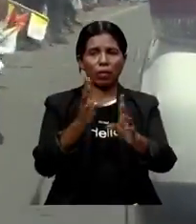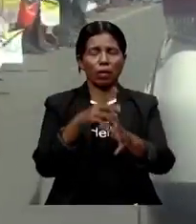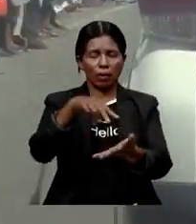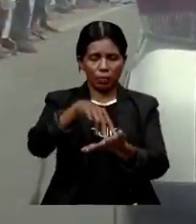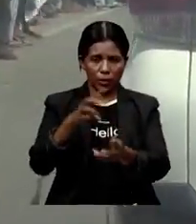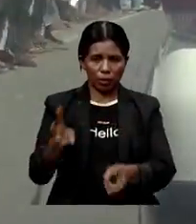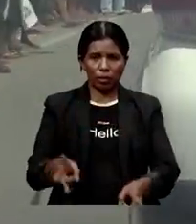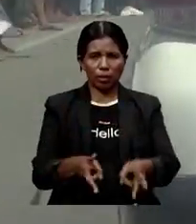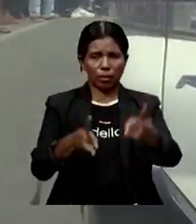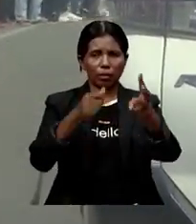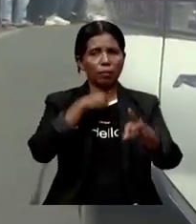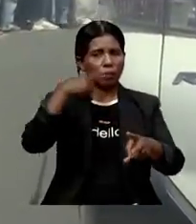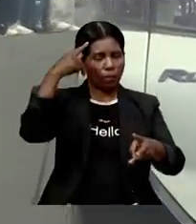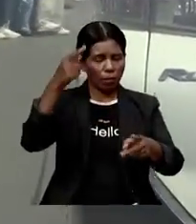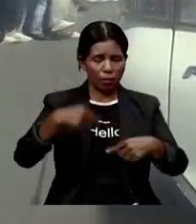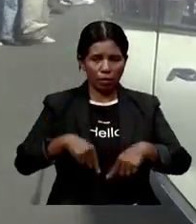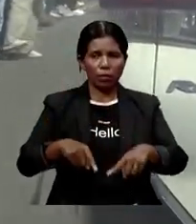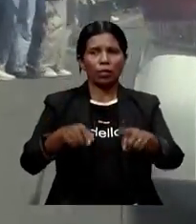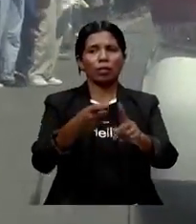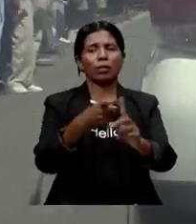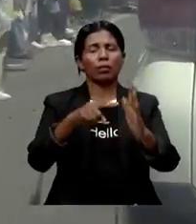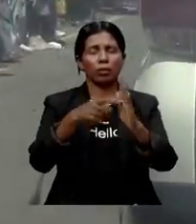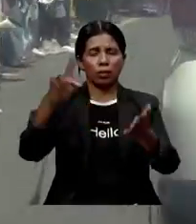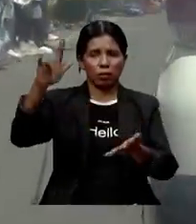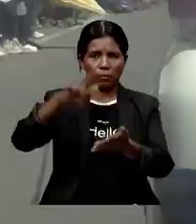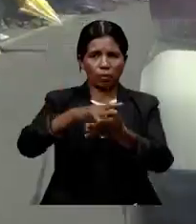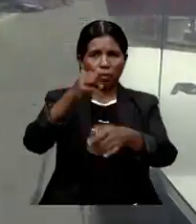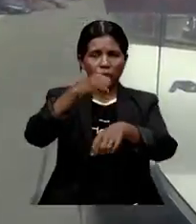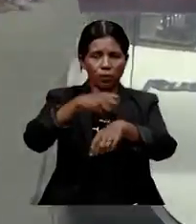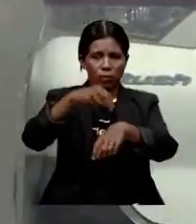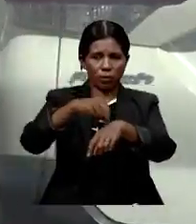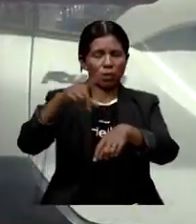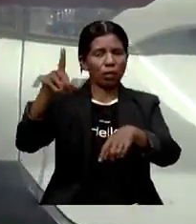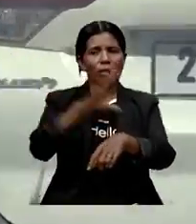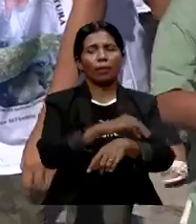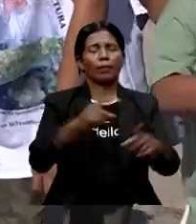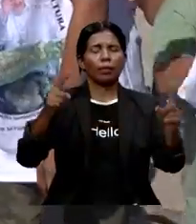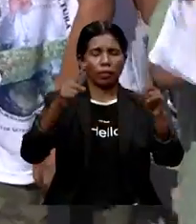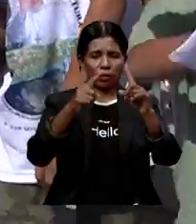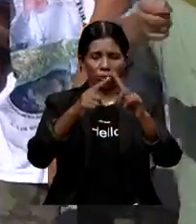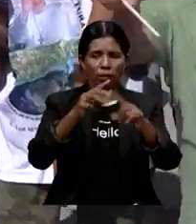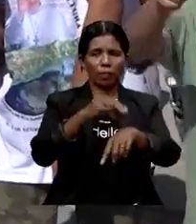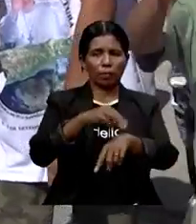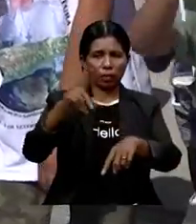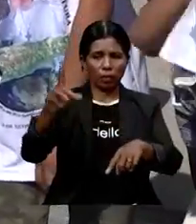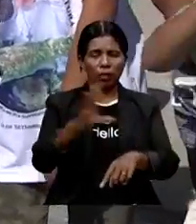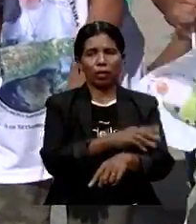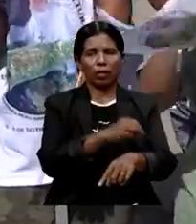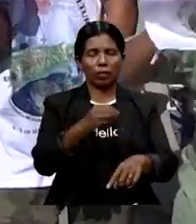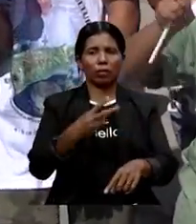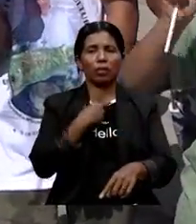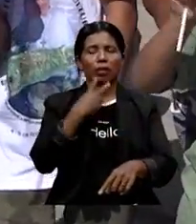Ninin, nebe Papa Francisco Liu, a Ruhusi Aeroporto Internacional Nicola Lobato, Tonúncia Tura Motael, Rodia